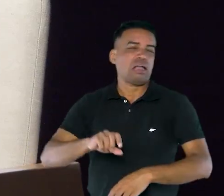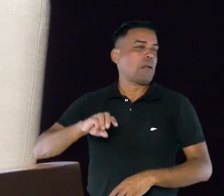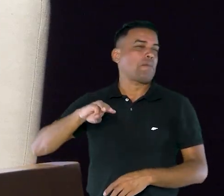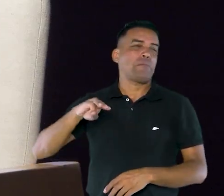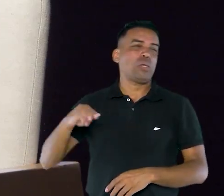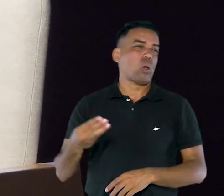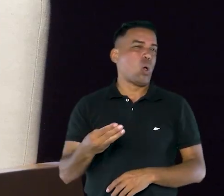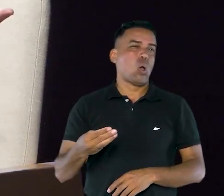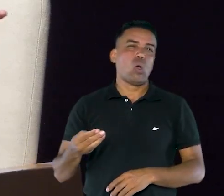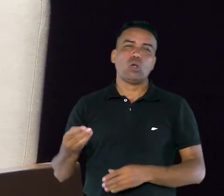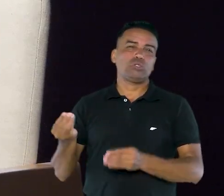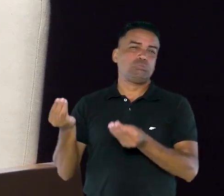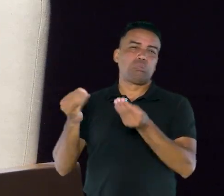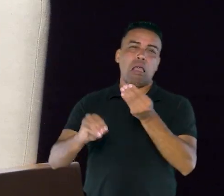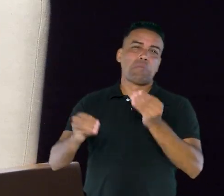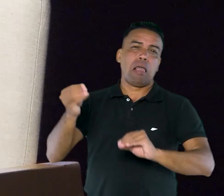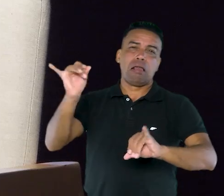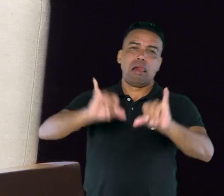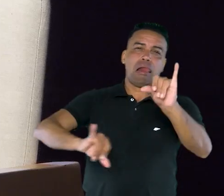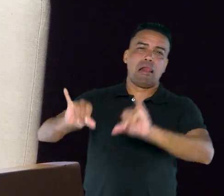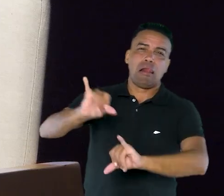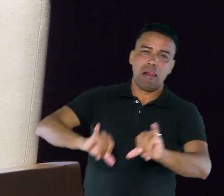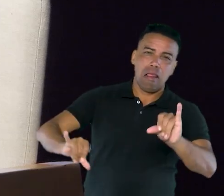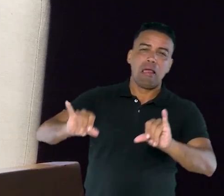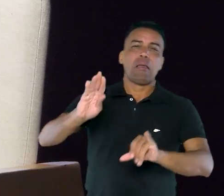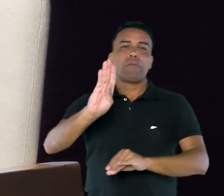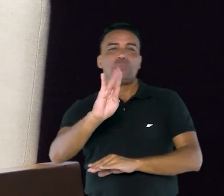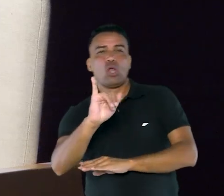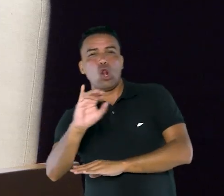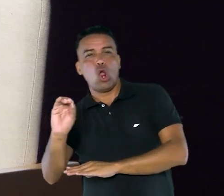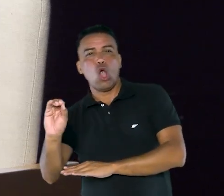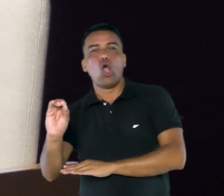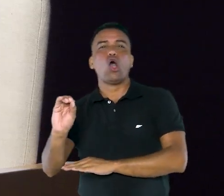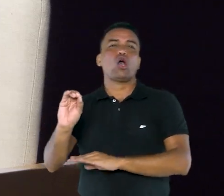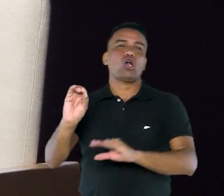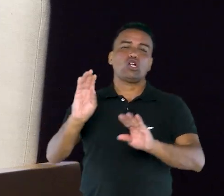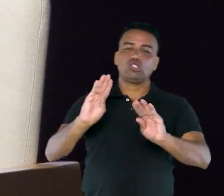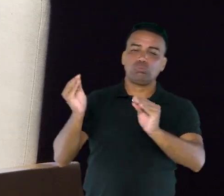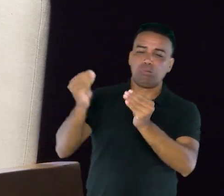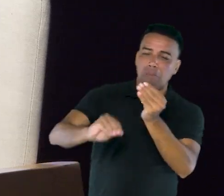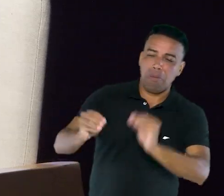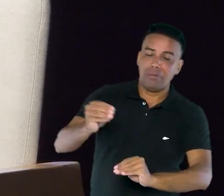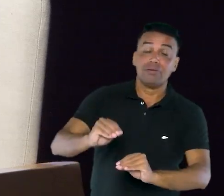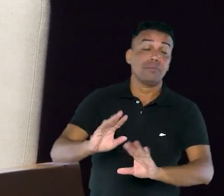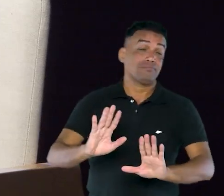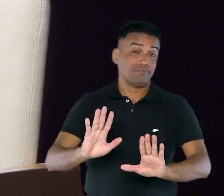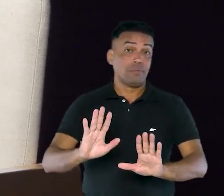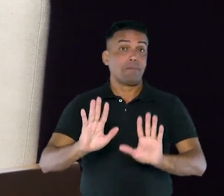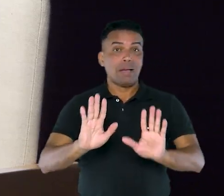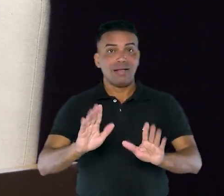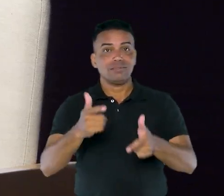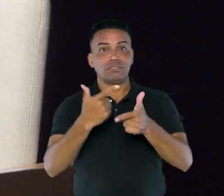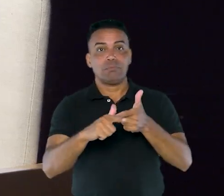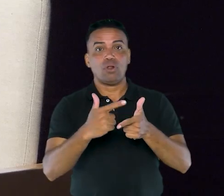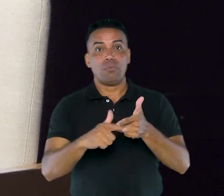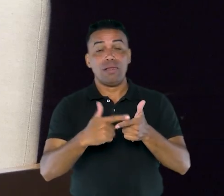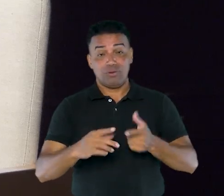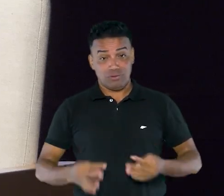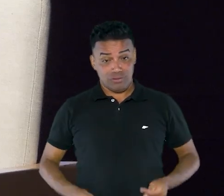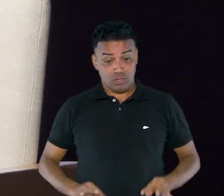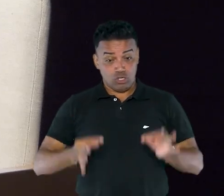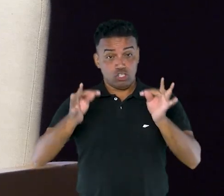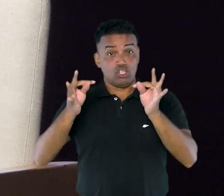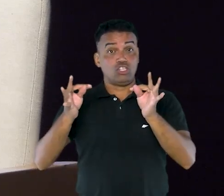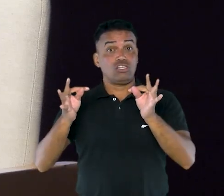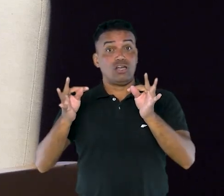gente tem milhões de fertilizantes químicos, biológicos sendo produzidos. Só que o problema é que, a tecnologia nos trouxe